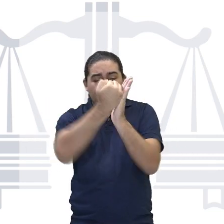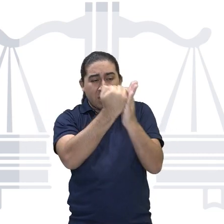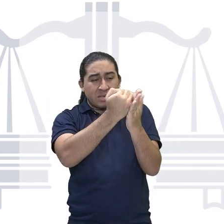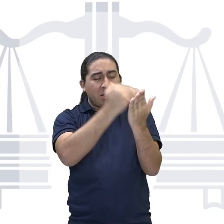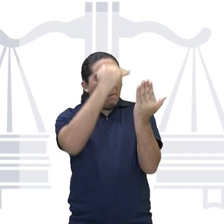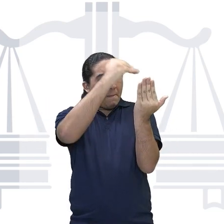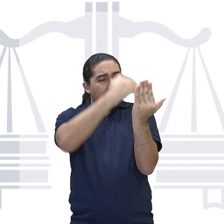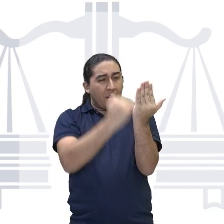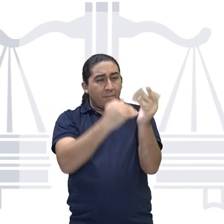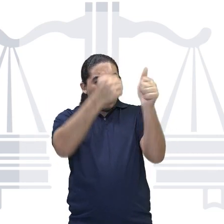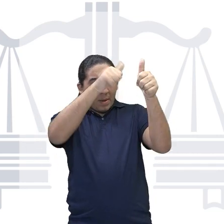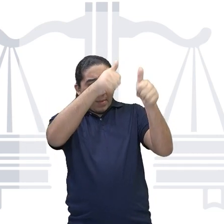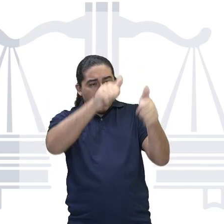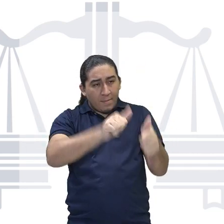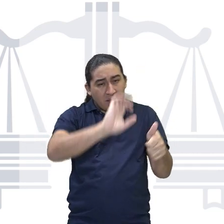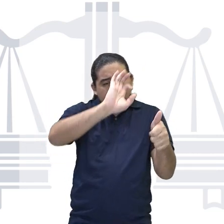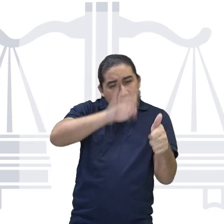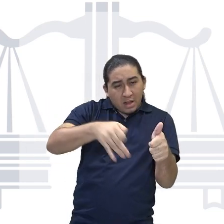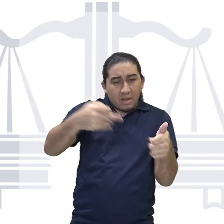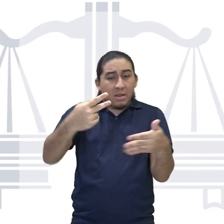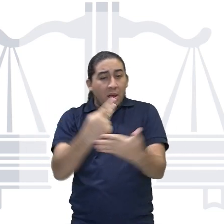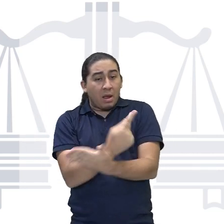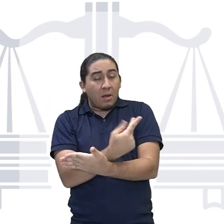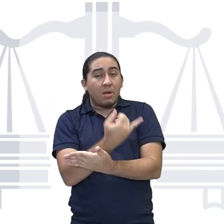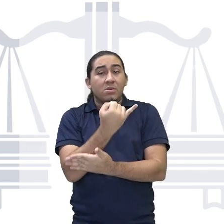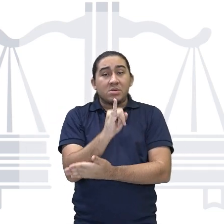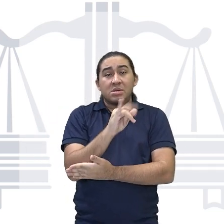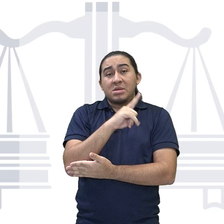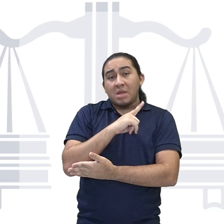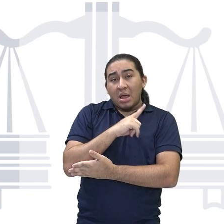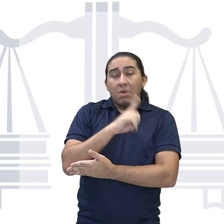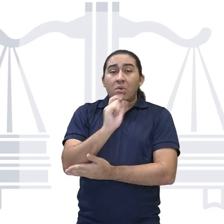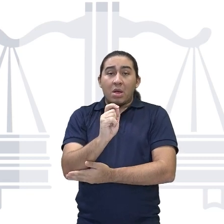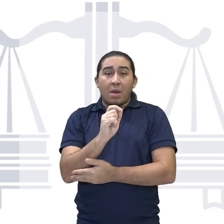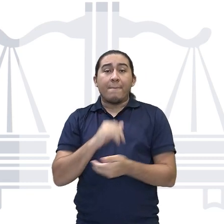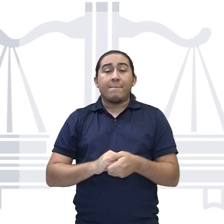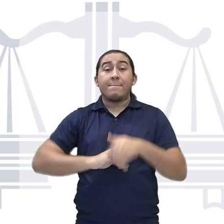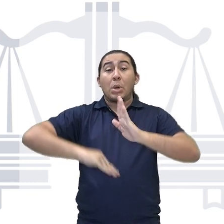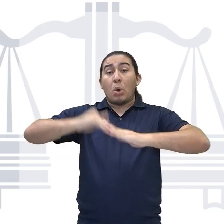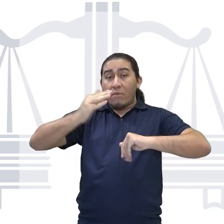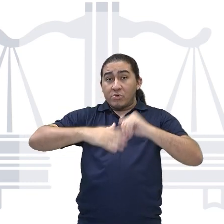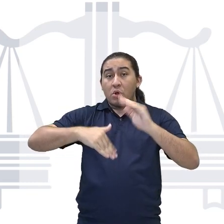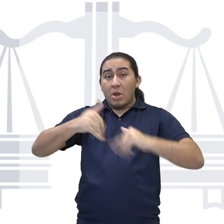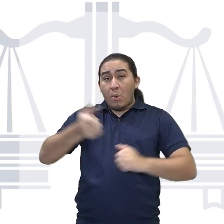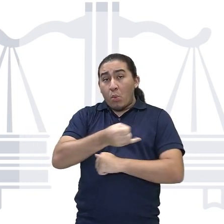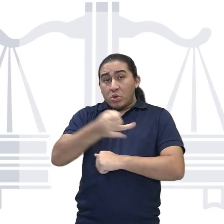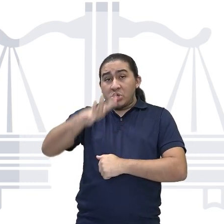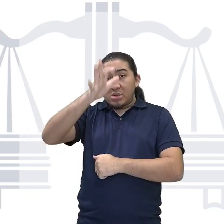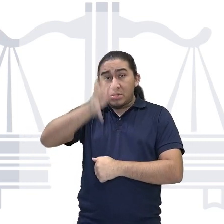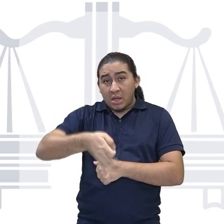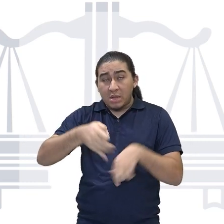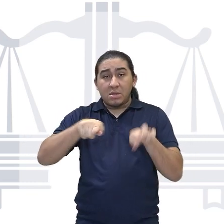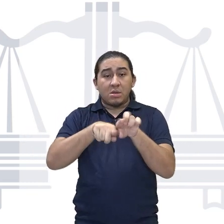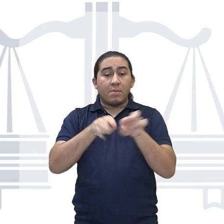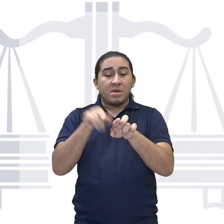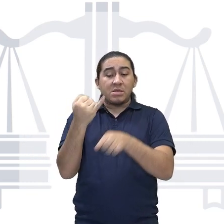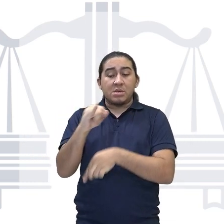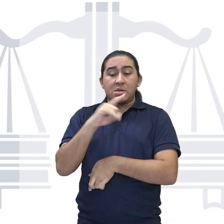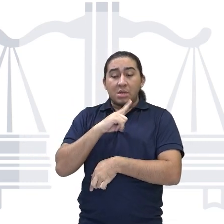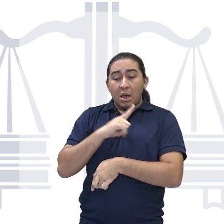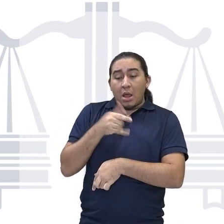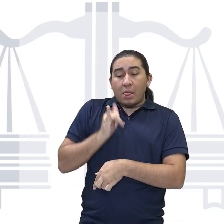por exemplo, se tem vigia, se tem merendeiros, se tem energia elétrica, se a sala de aula